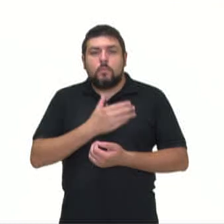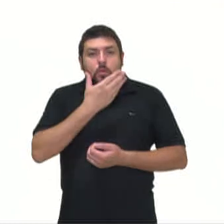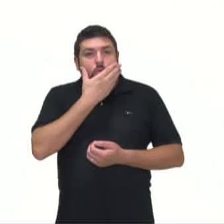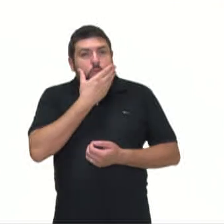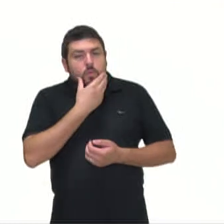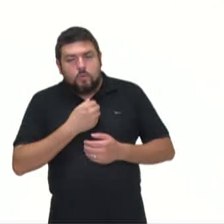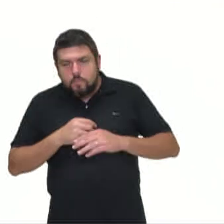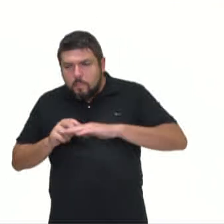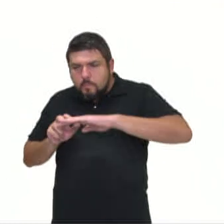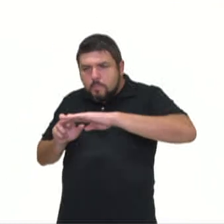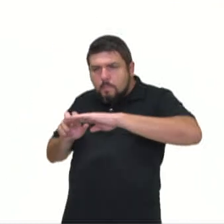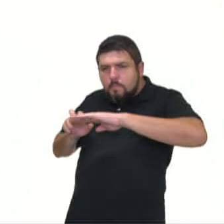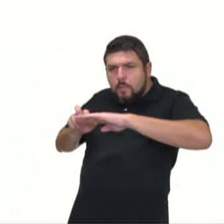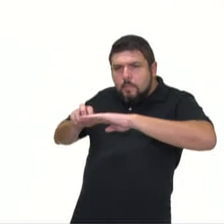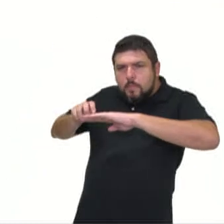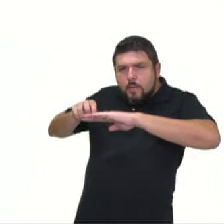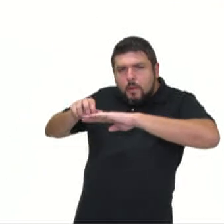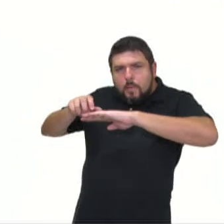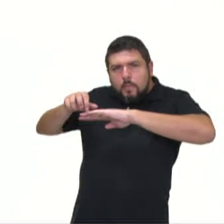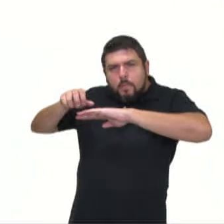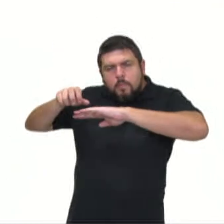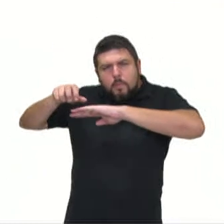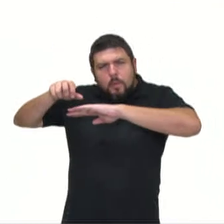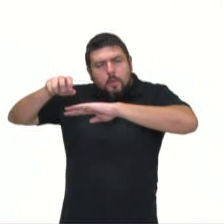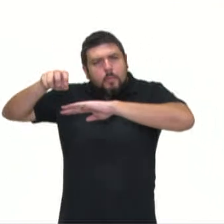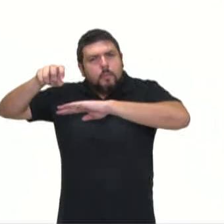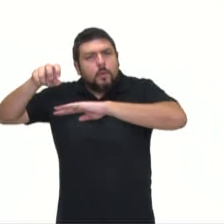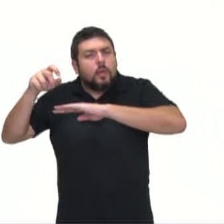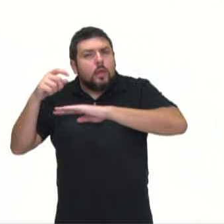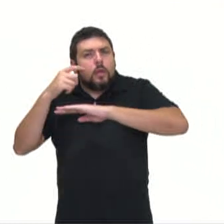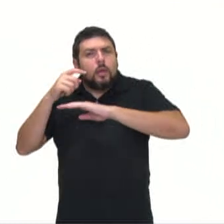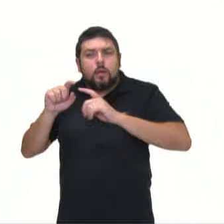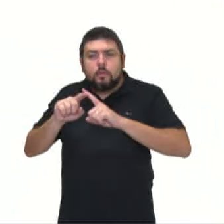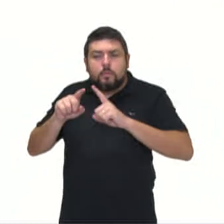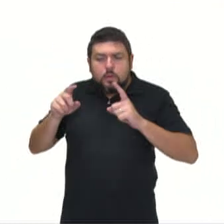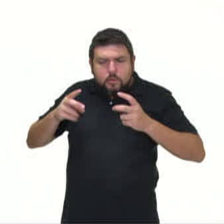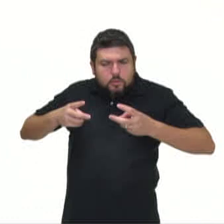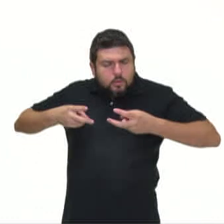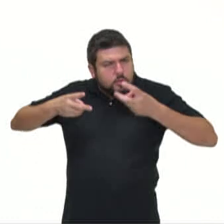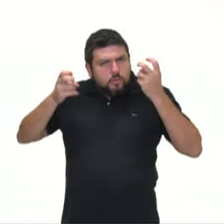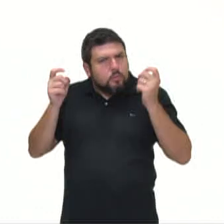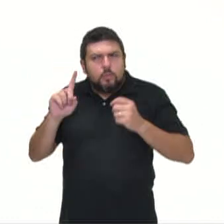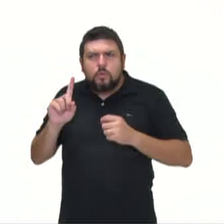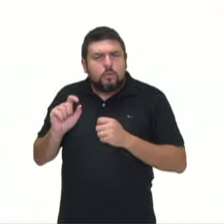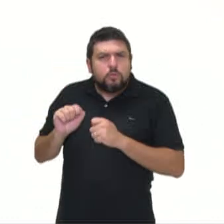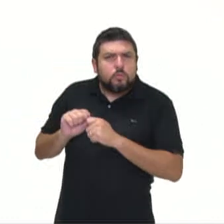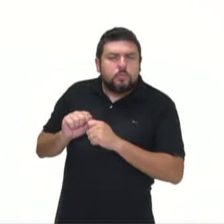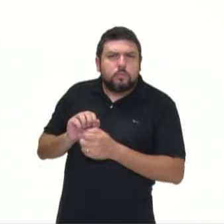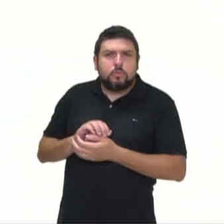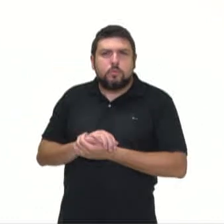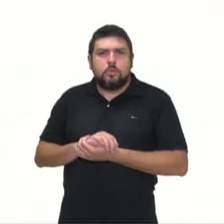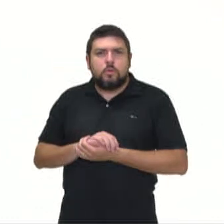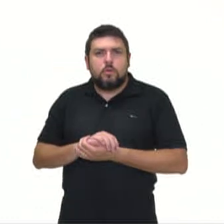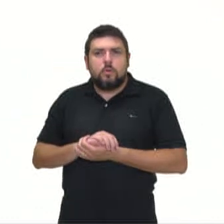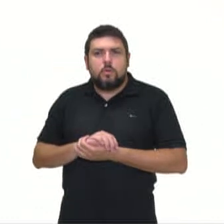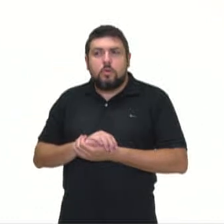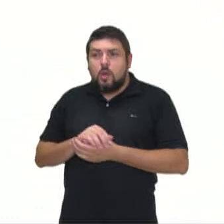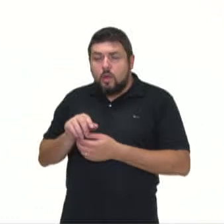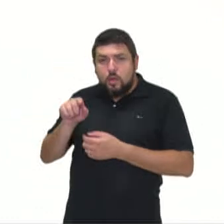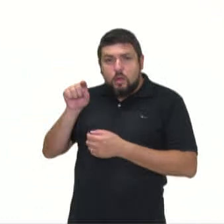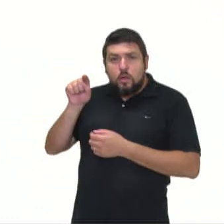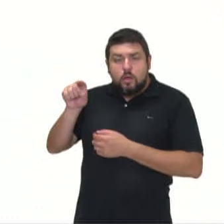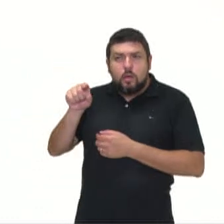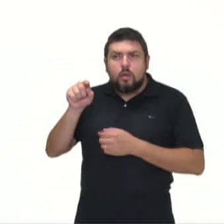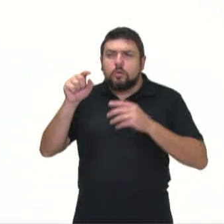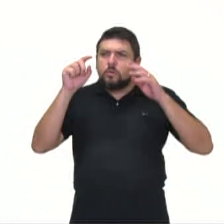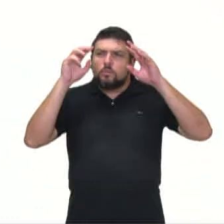escada, degrau por degrau, quase sem perceber o que o fazia. Sua única ligação com o espaço em torno